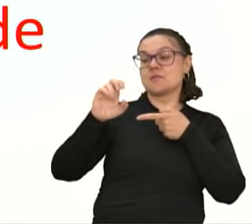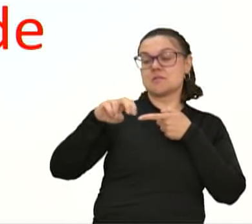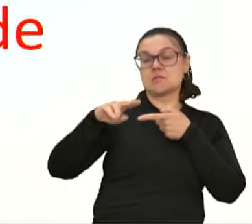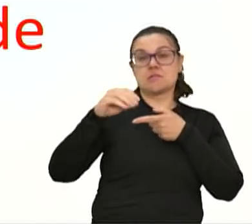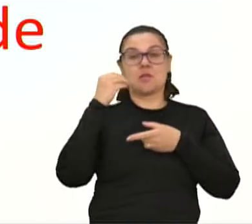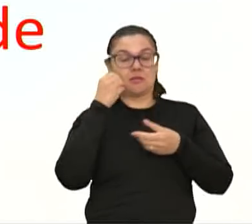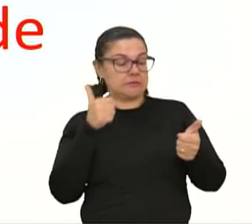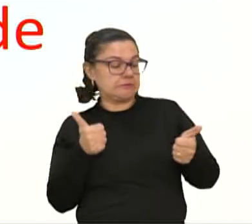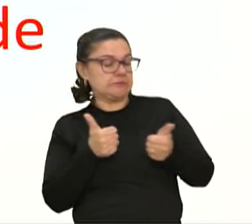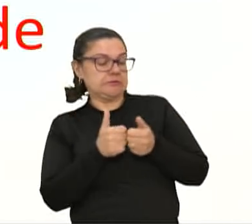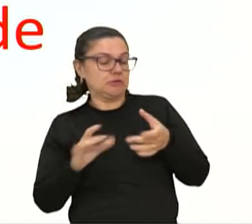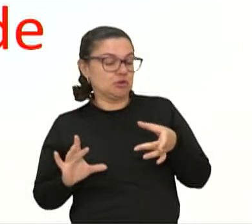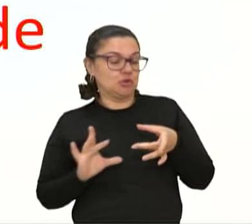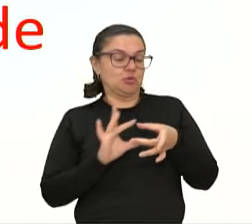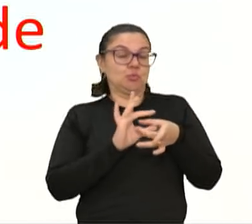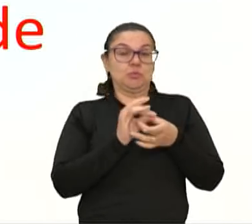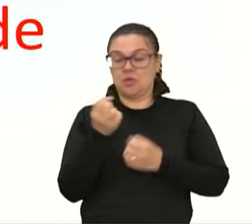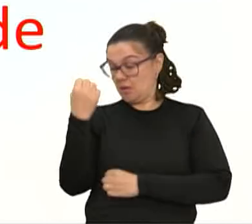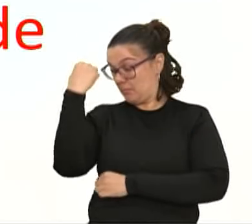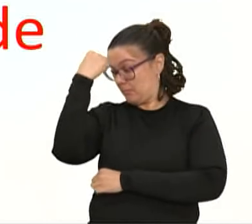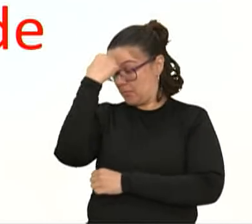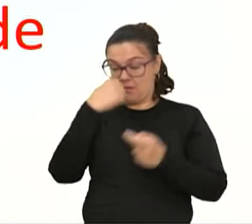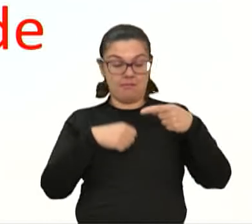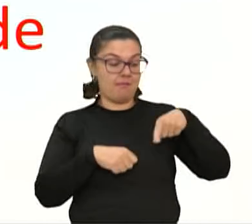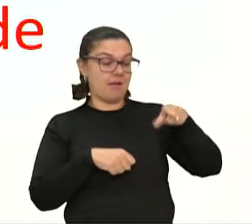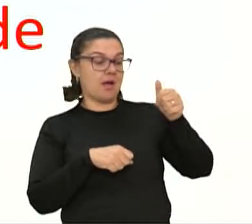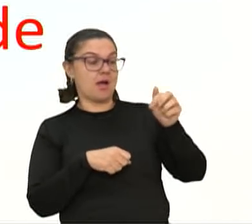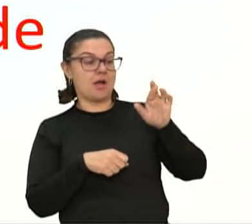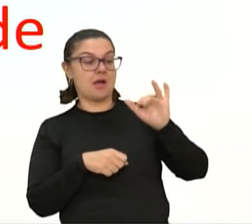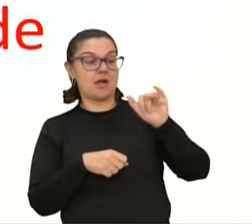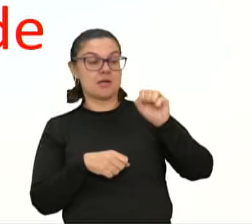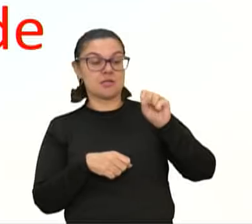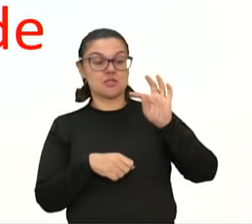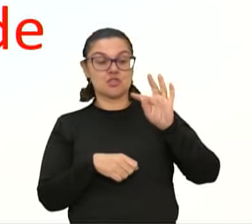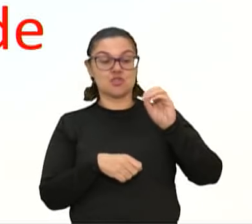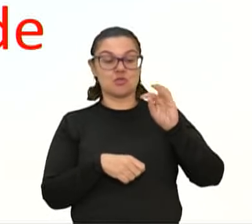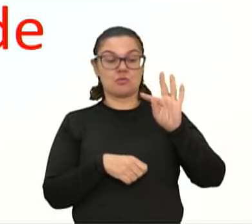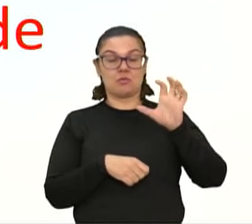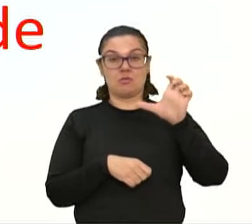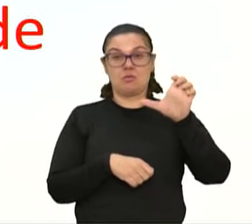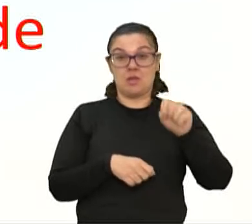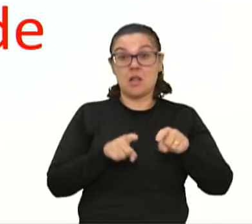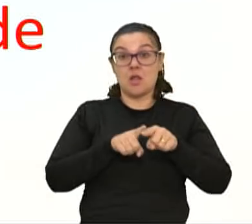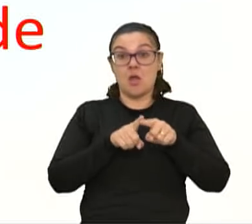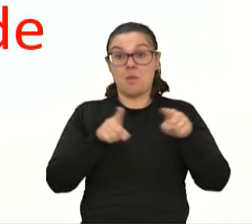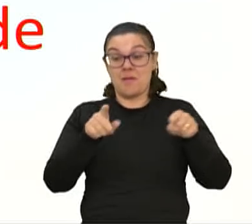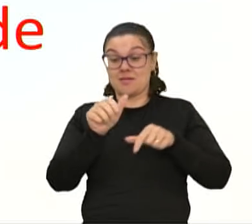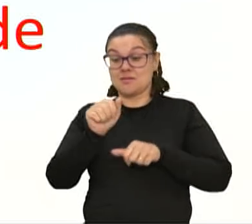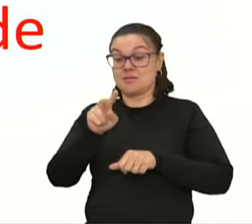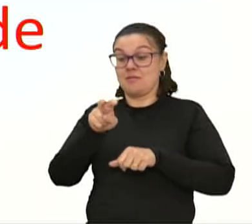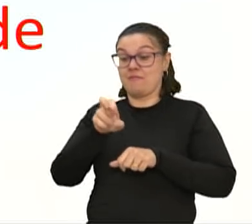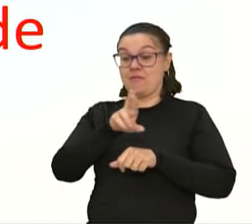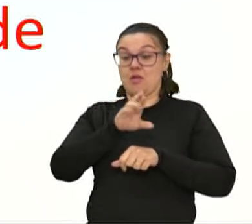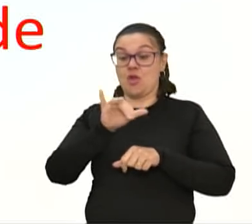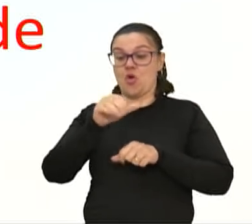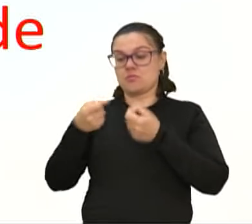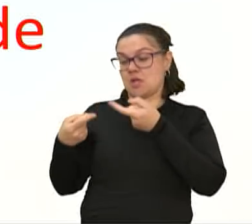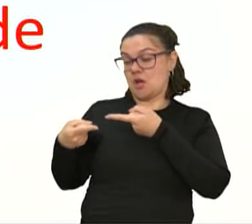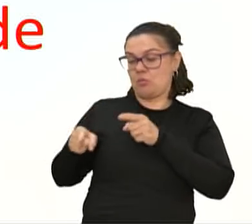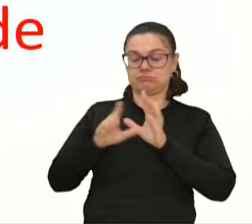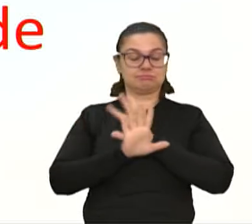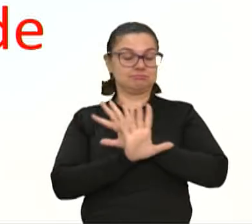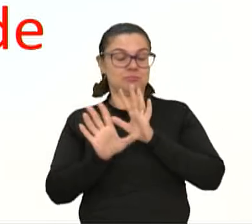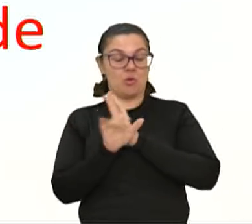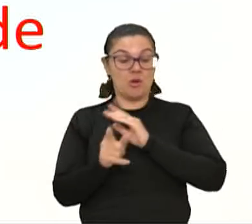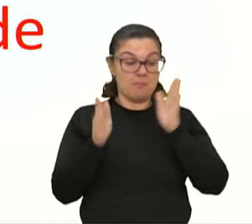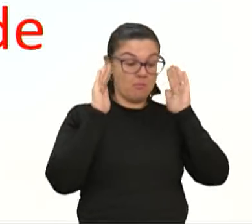tentava juntar o platonismo e o aristotelismo, mas o Averroes era completamente contra. Ele era um